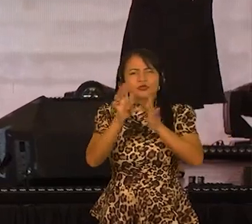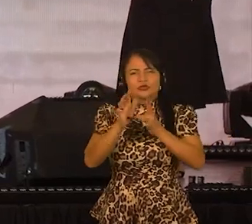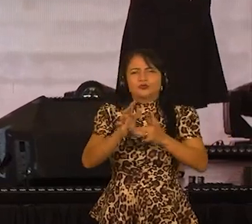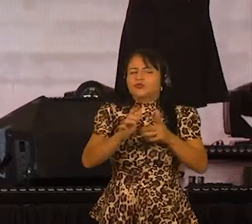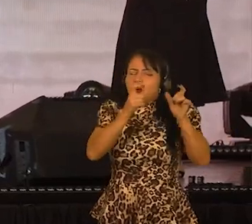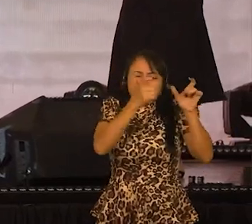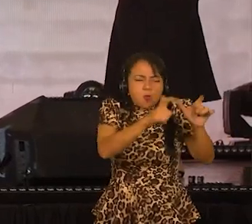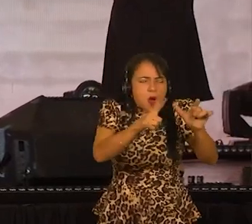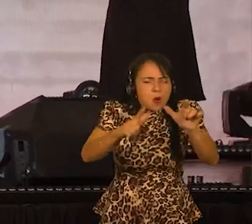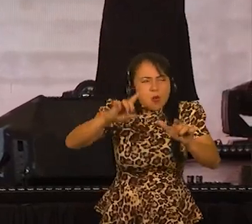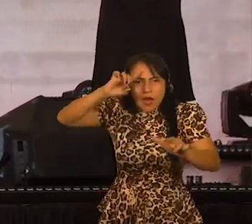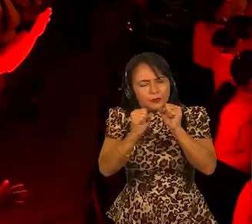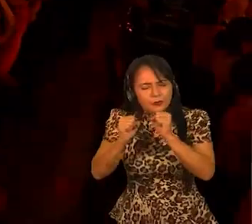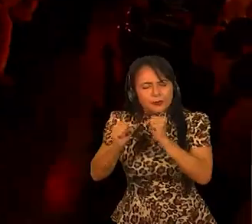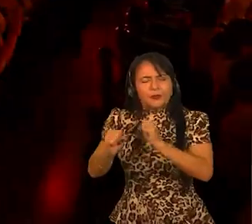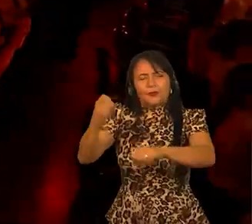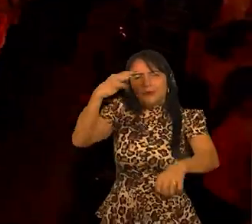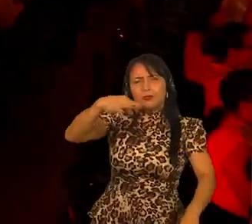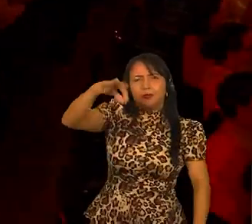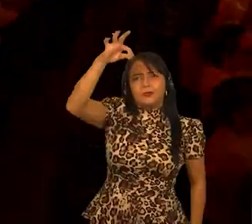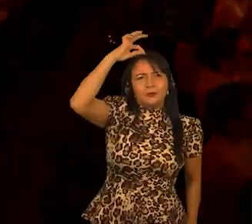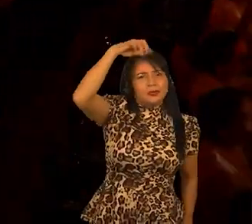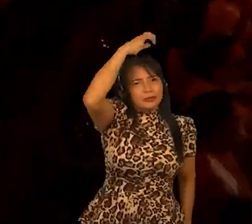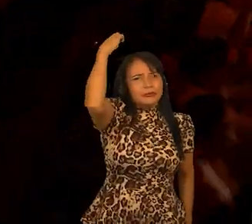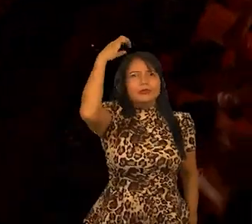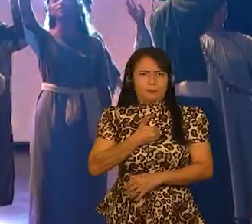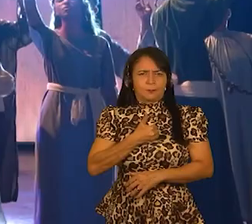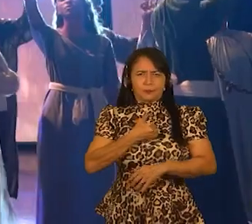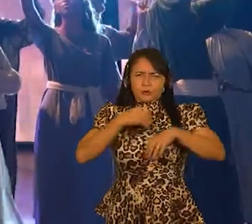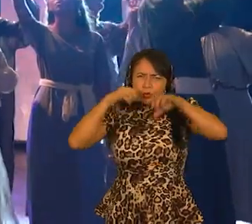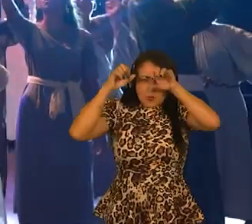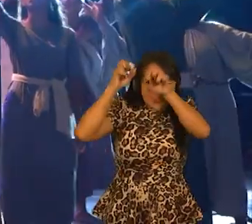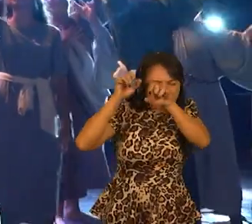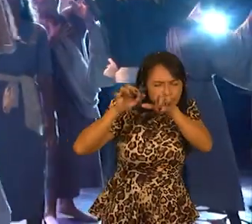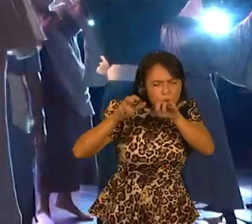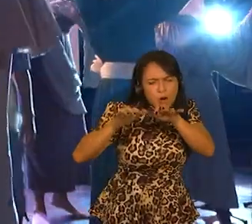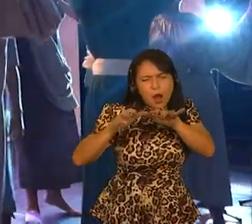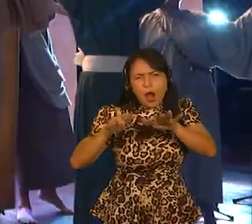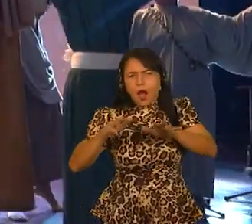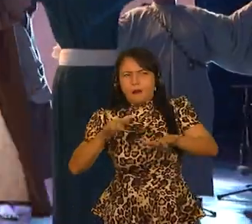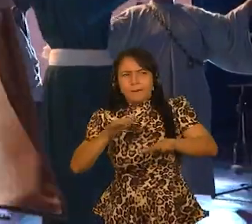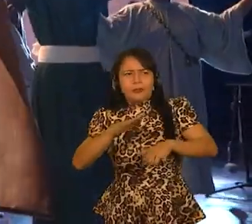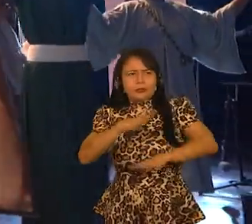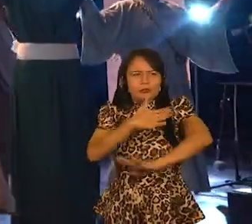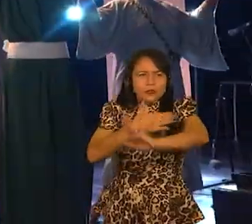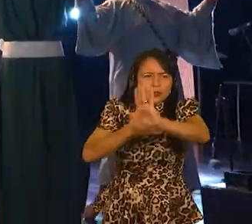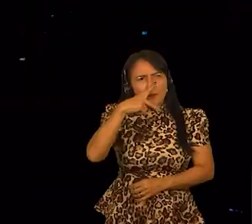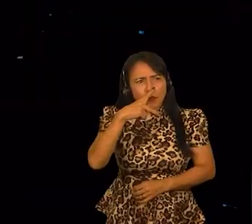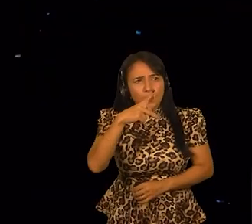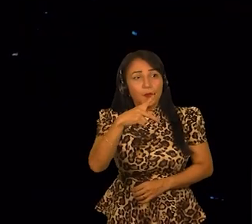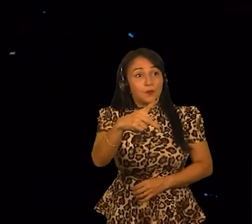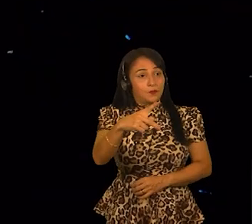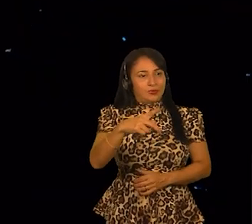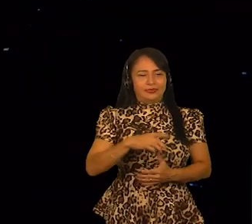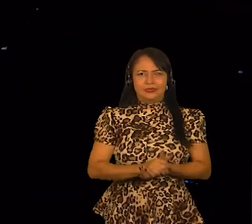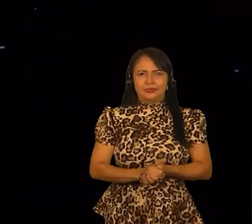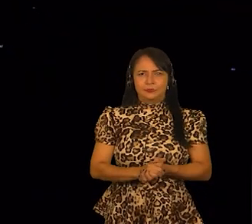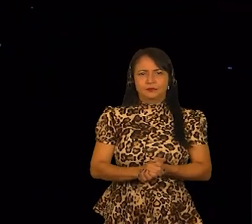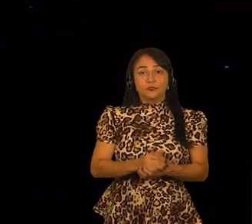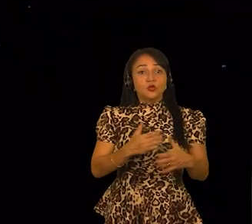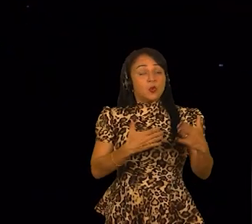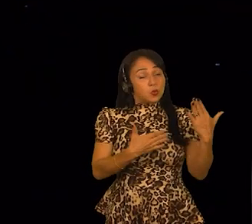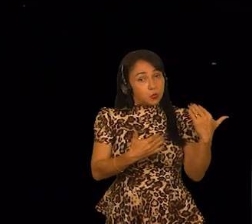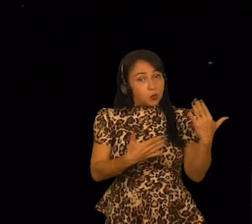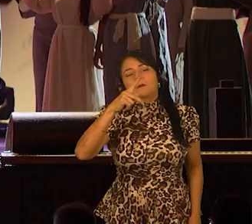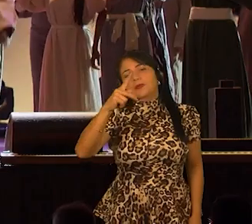onde Ele nos enviar. Atos é para hoje. Essa foi a mensagem transmitida ao público presente na grande